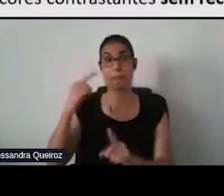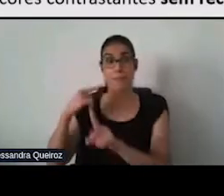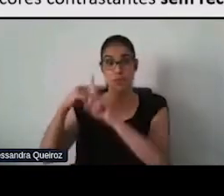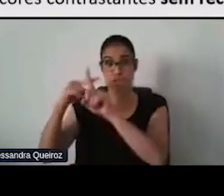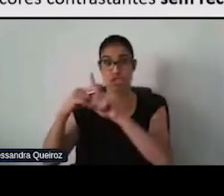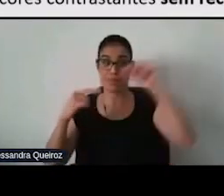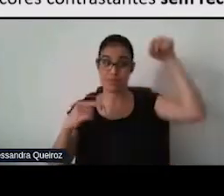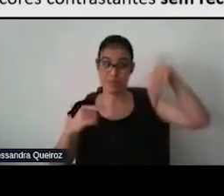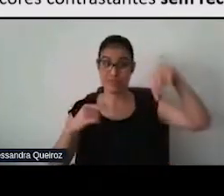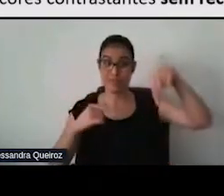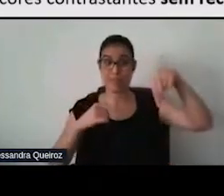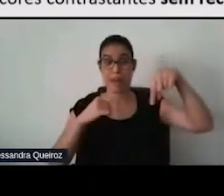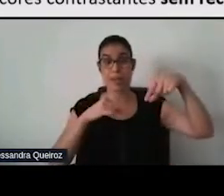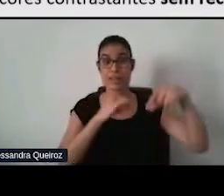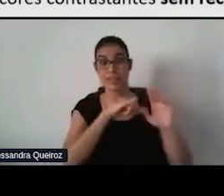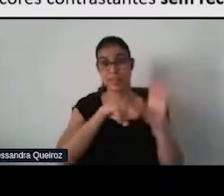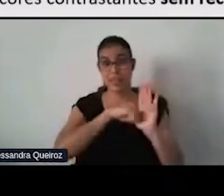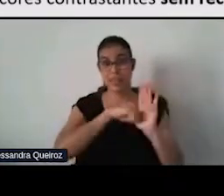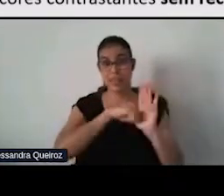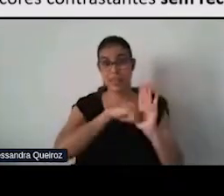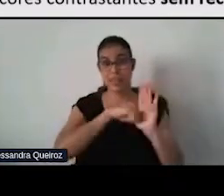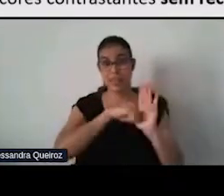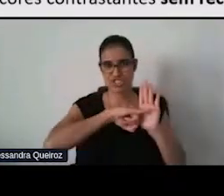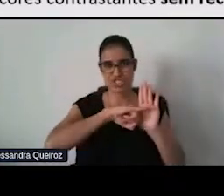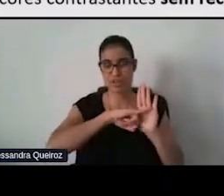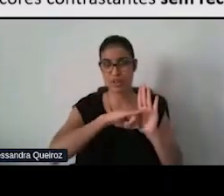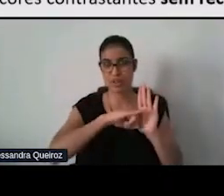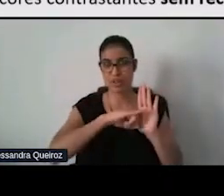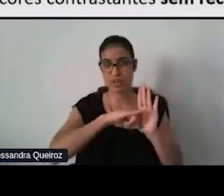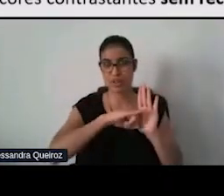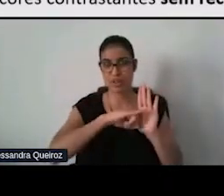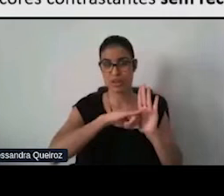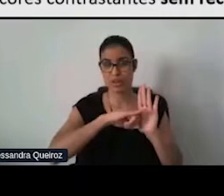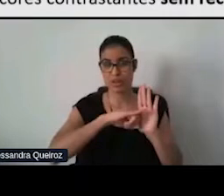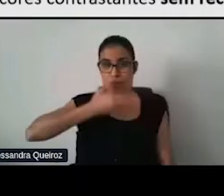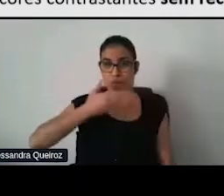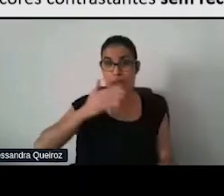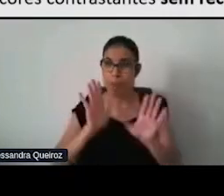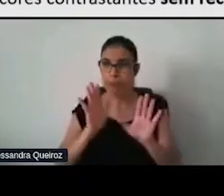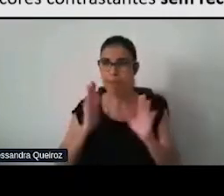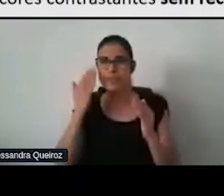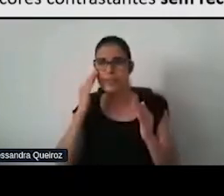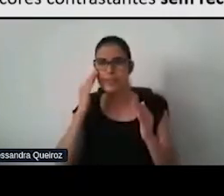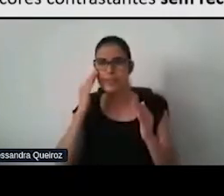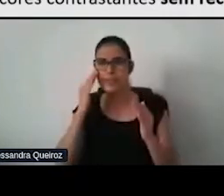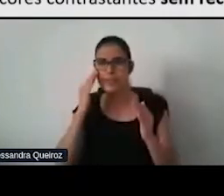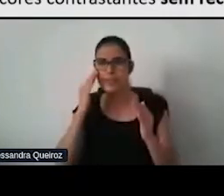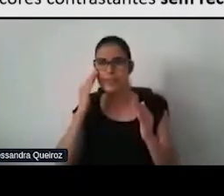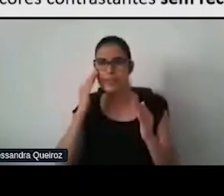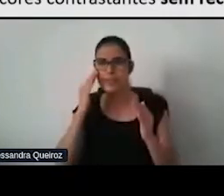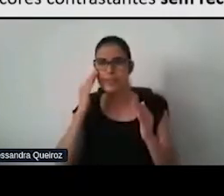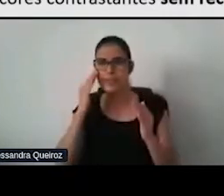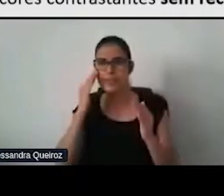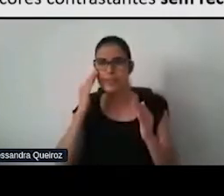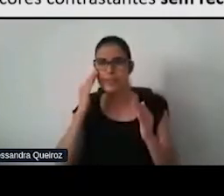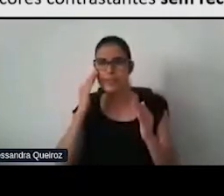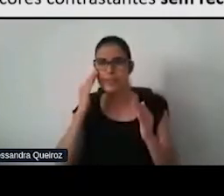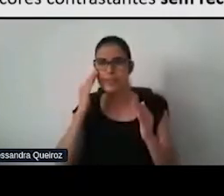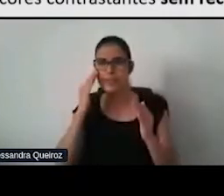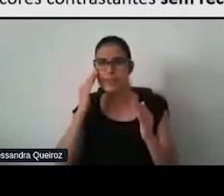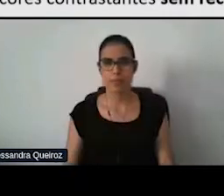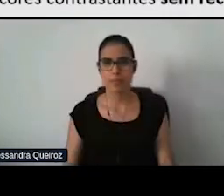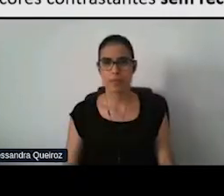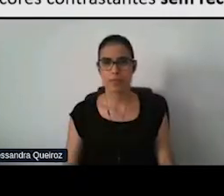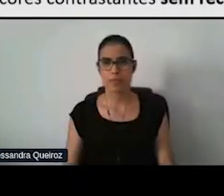para negativo, mesmo que a pessoa não veja a cor da seta, fica muito mais fácil de entender o que